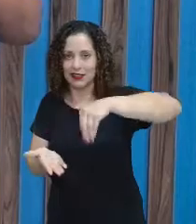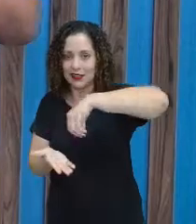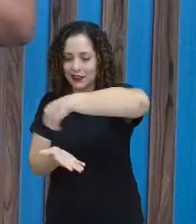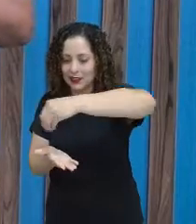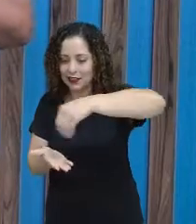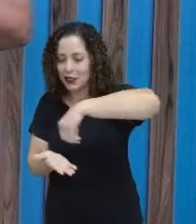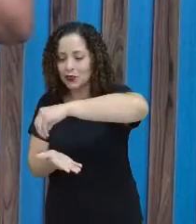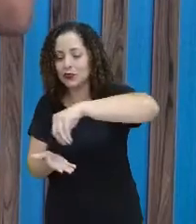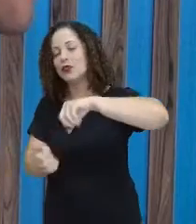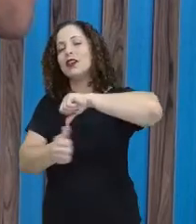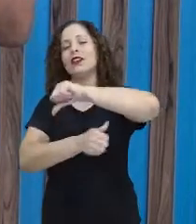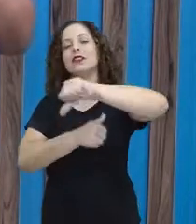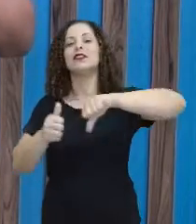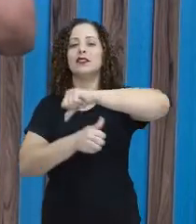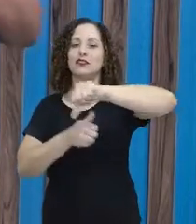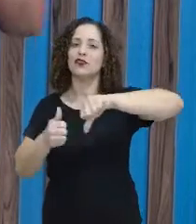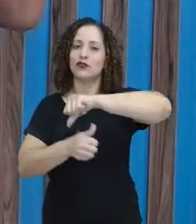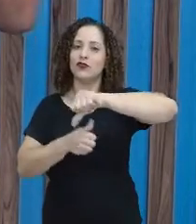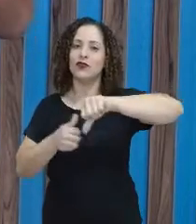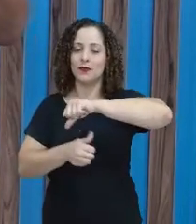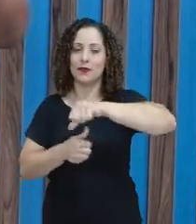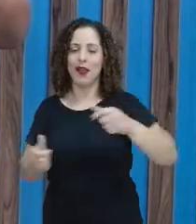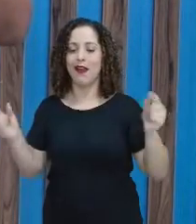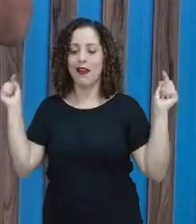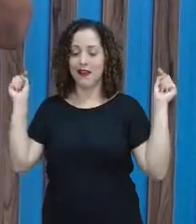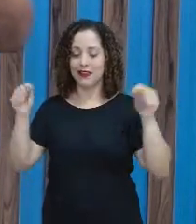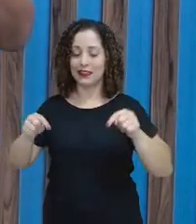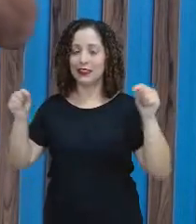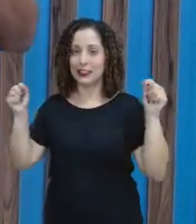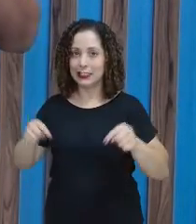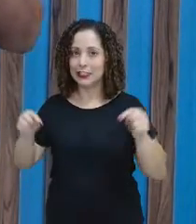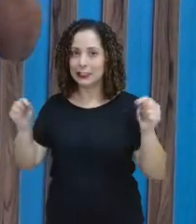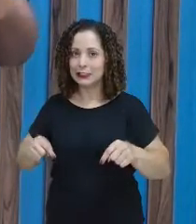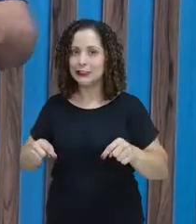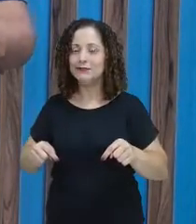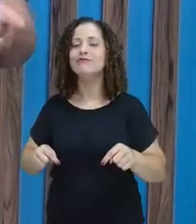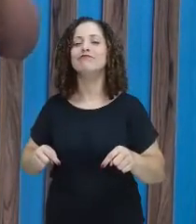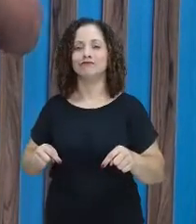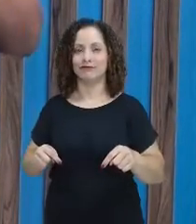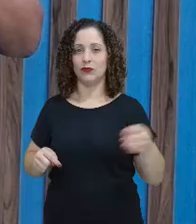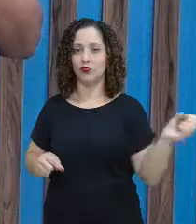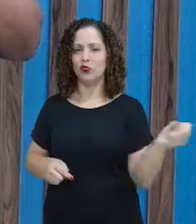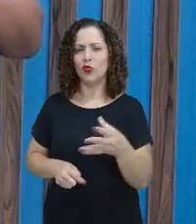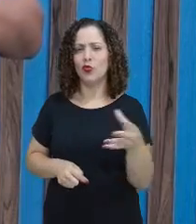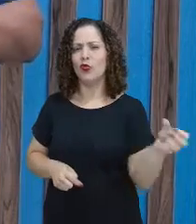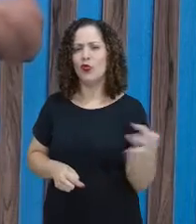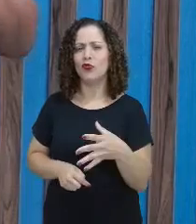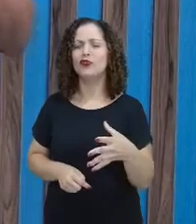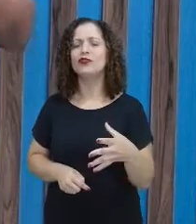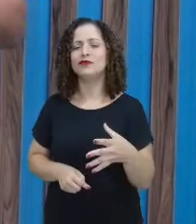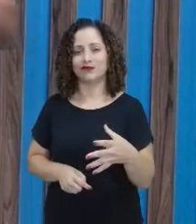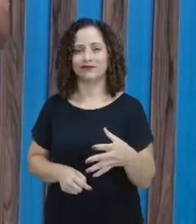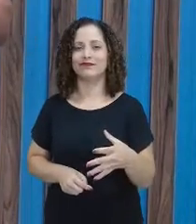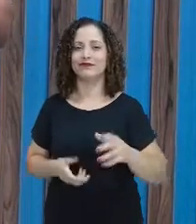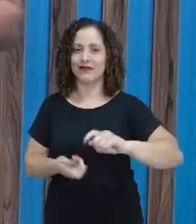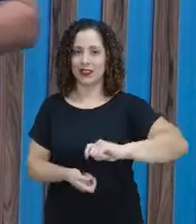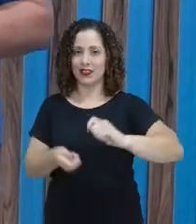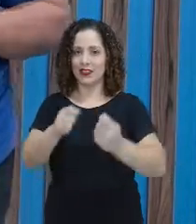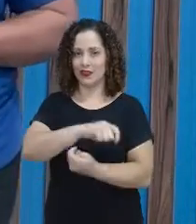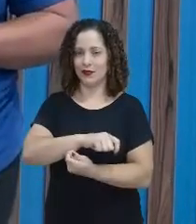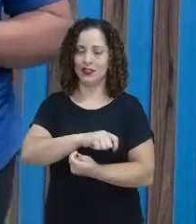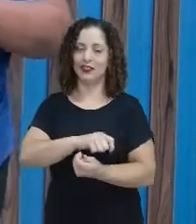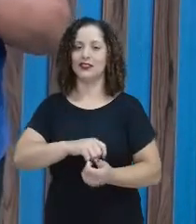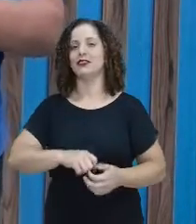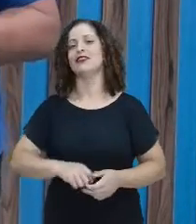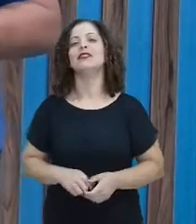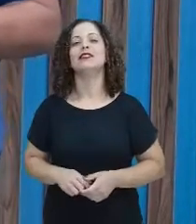metal, em alguma forma, e ele vai fazer essa transformação, tomando aí a forma do molde que eu